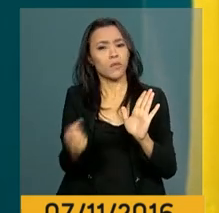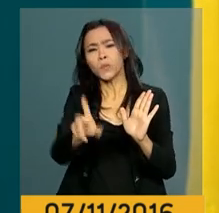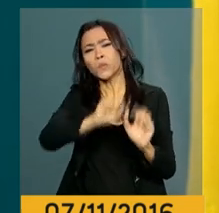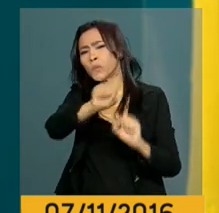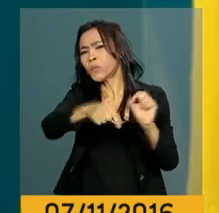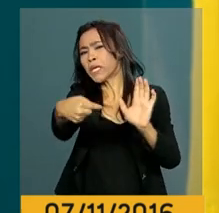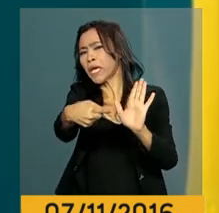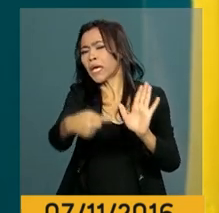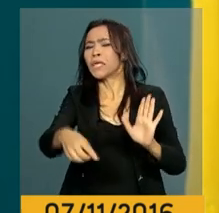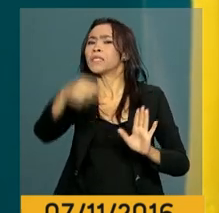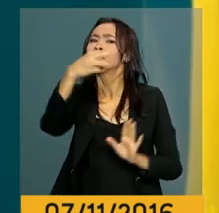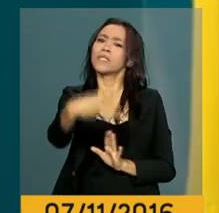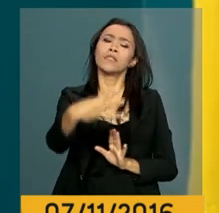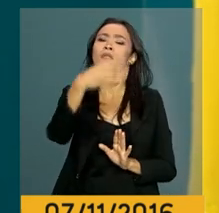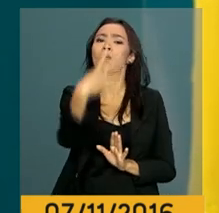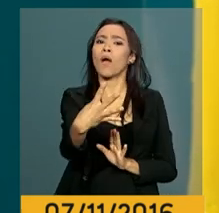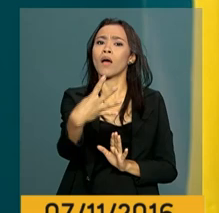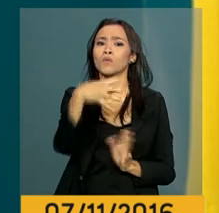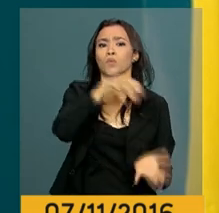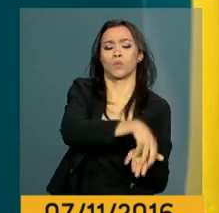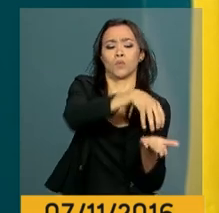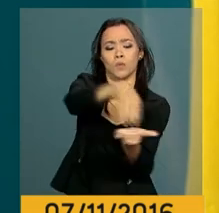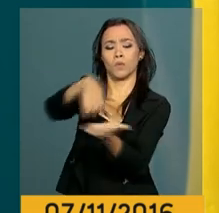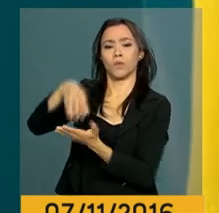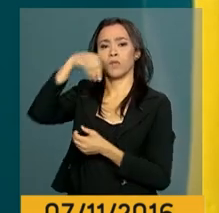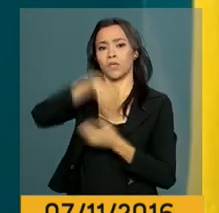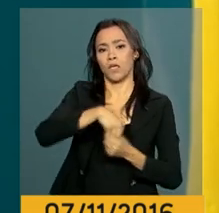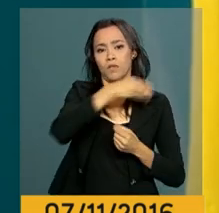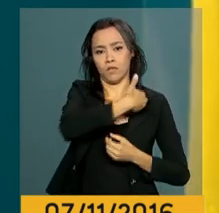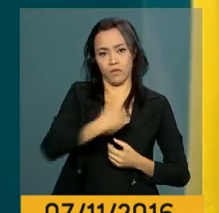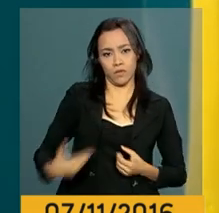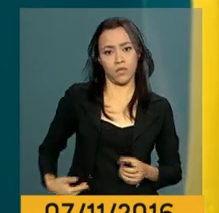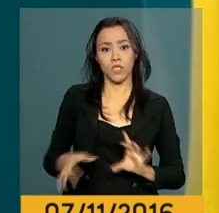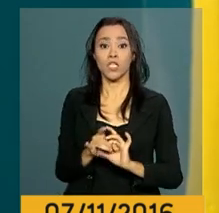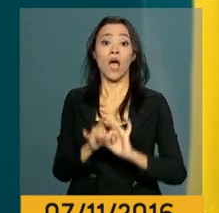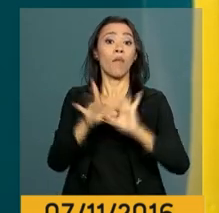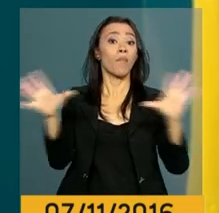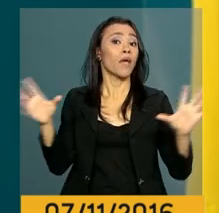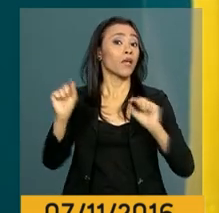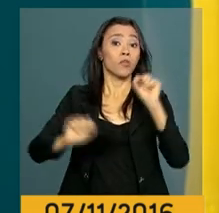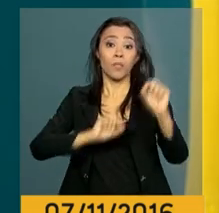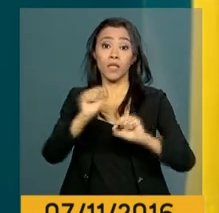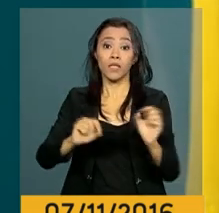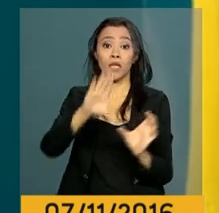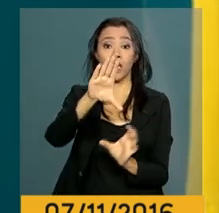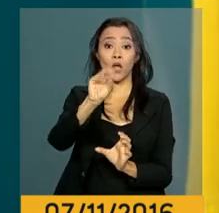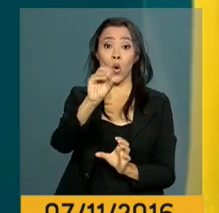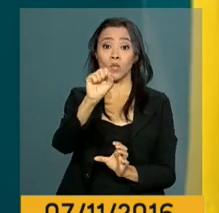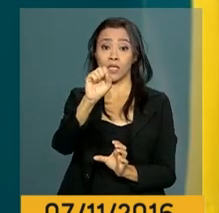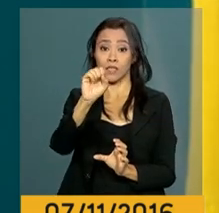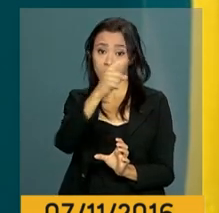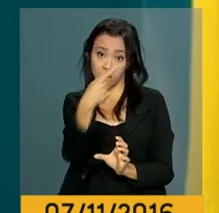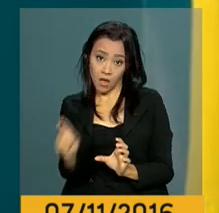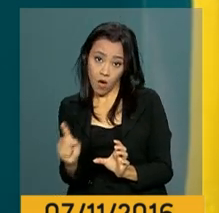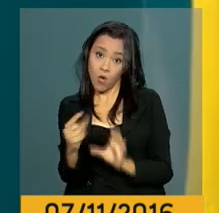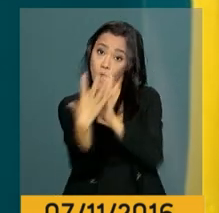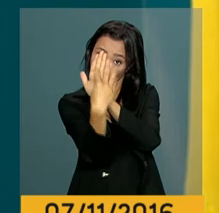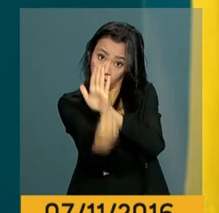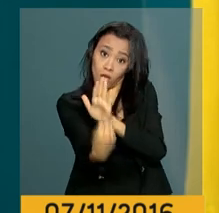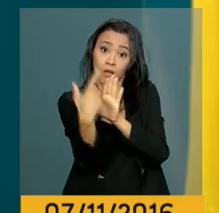faz com que 34 órgãos da administração estejam abertos para concessões à iniciativa privada. E o